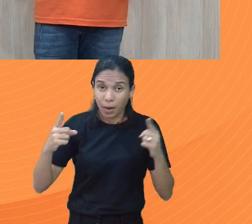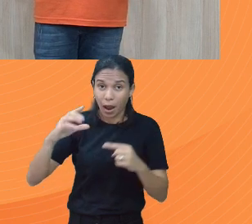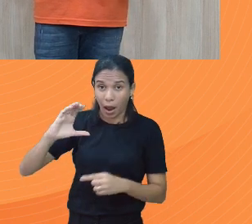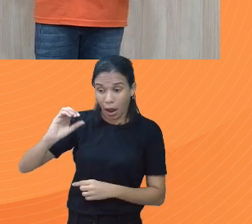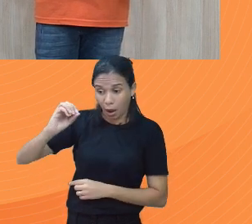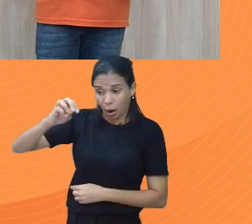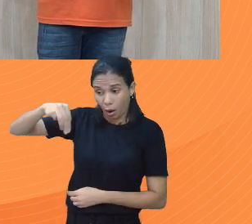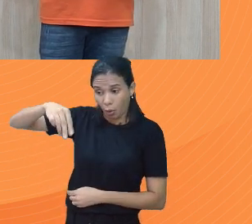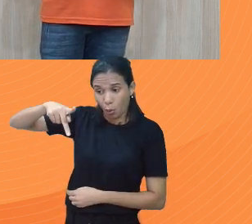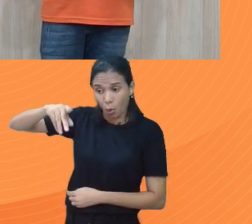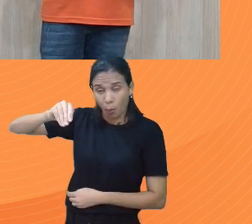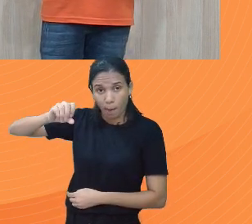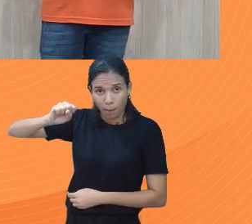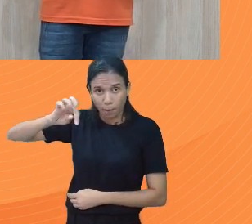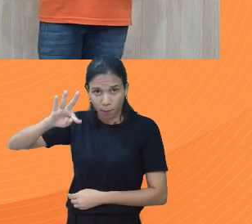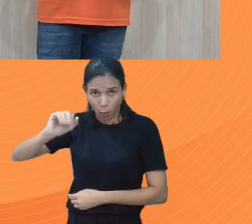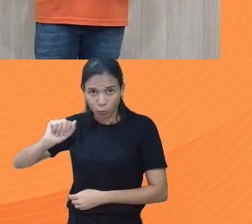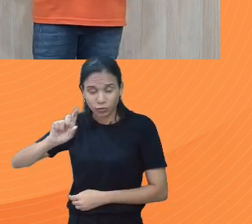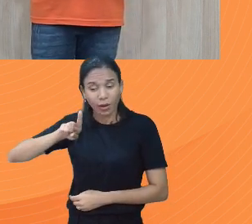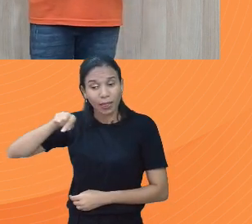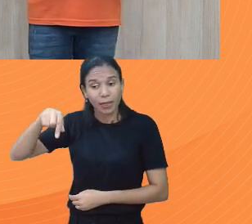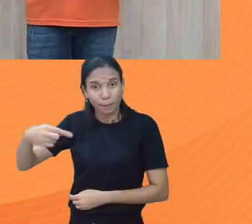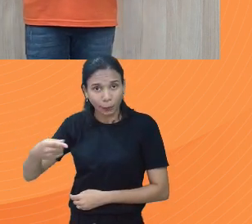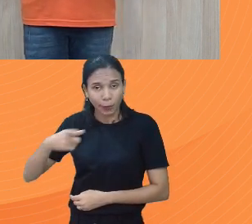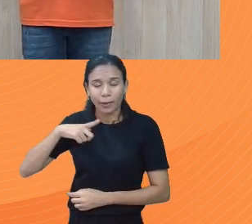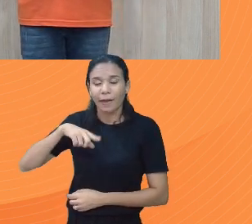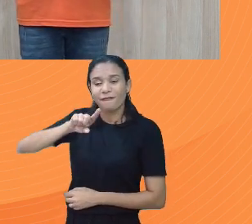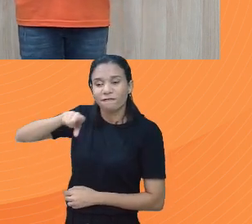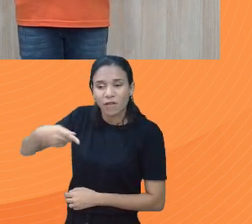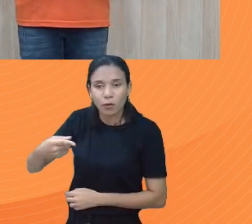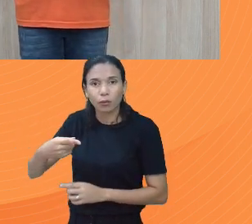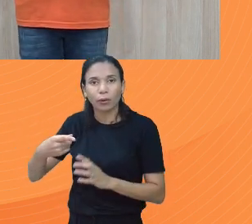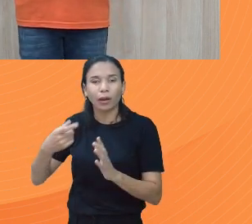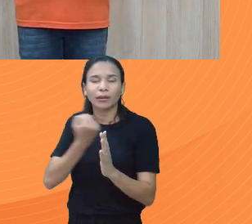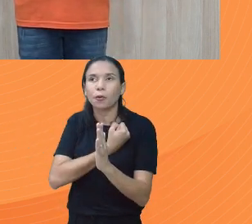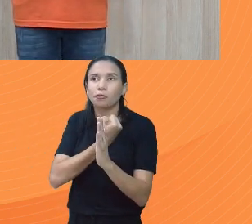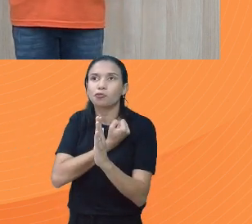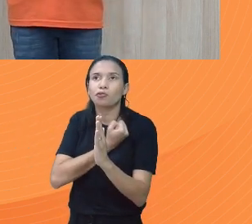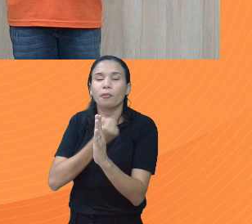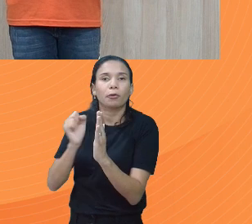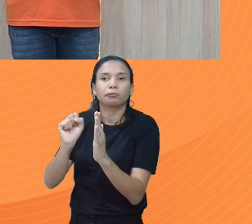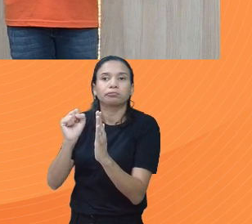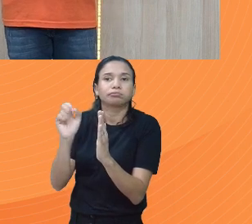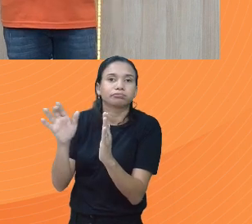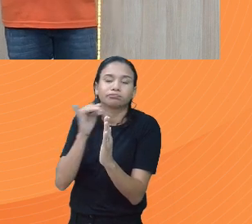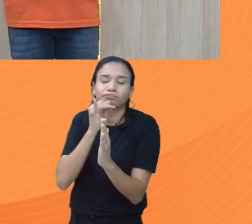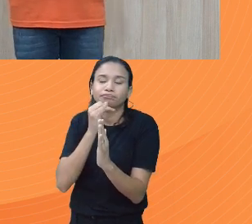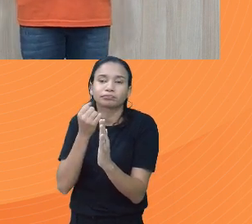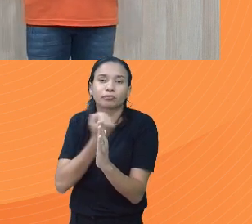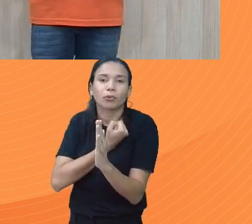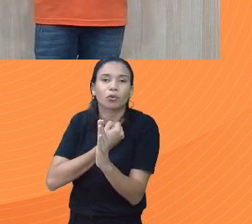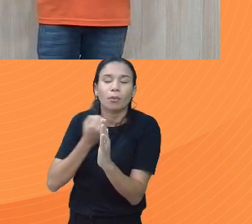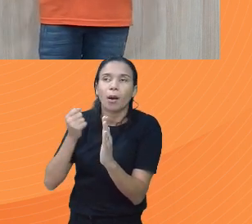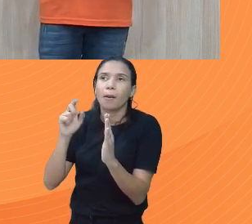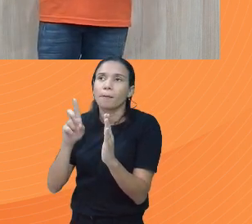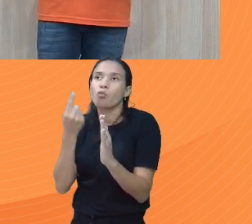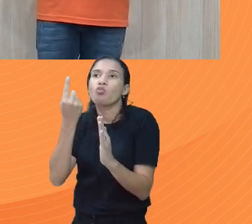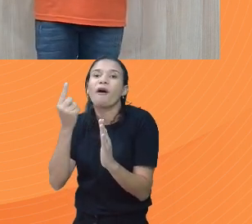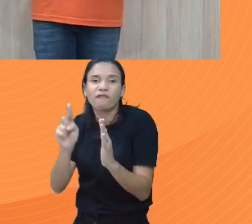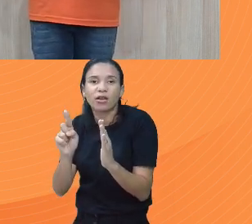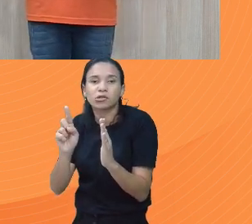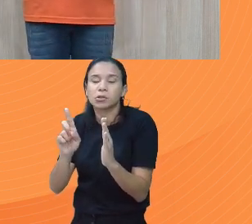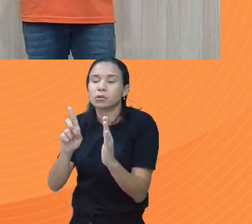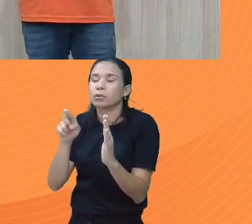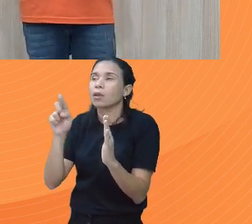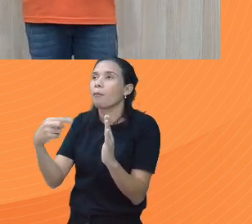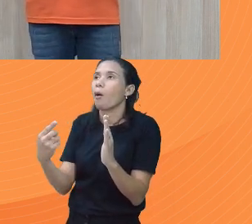periódica composta, após a vírgula, eu tenho ainda algum número ali que não se repete, ou seja, ele aparece, mas depois para de